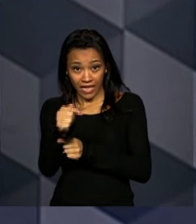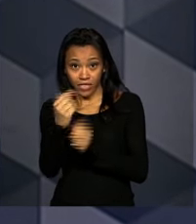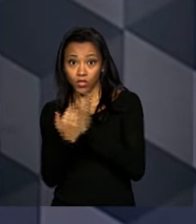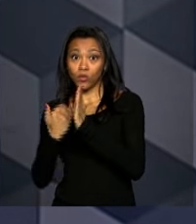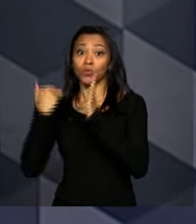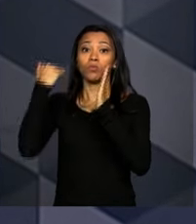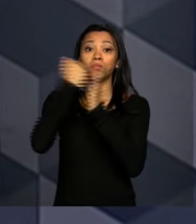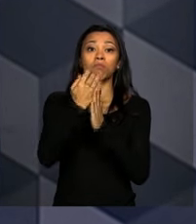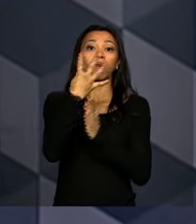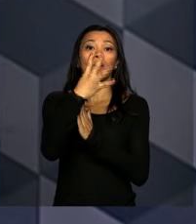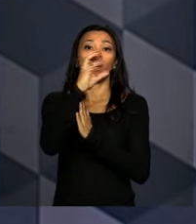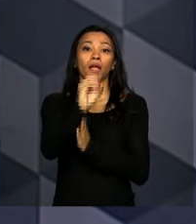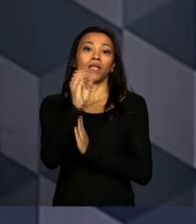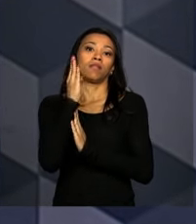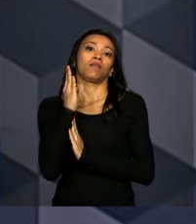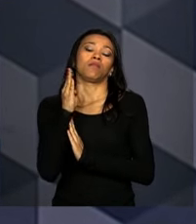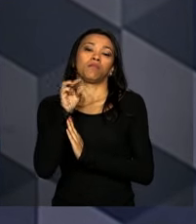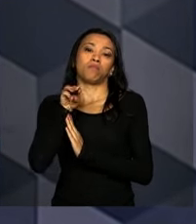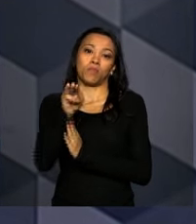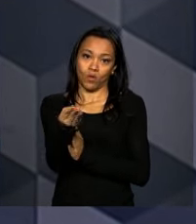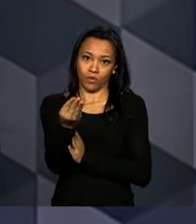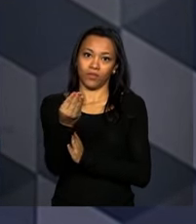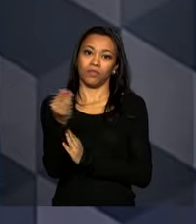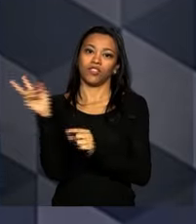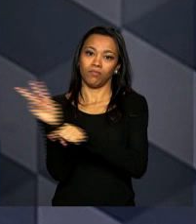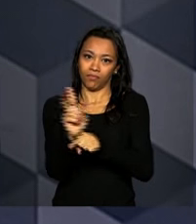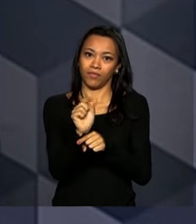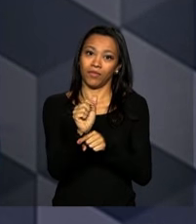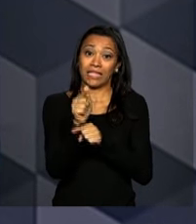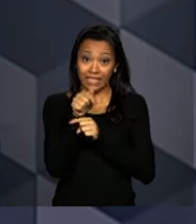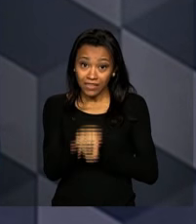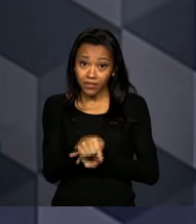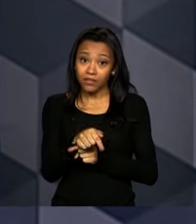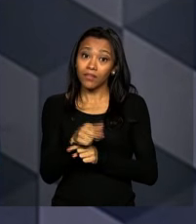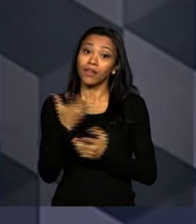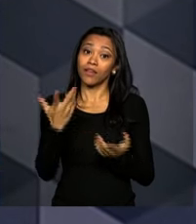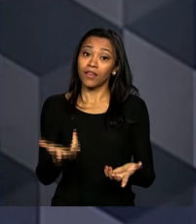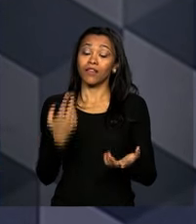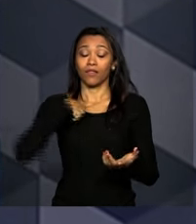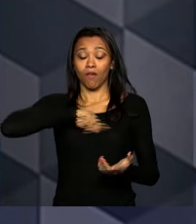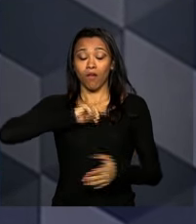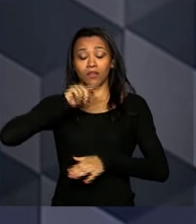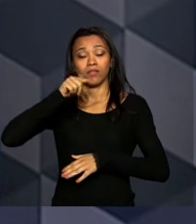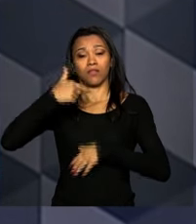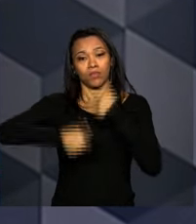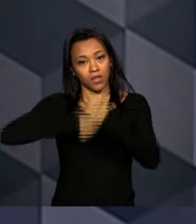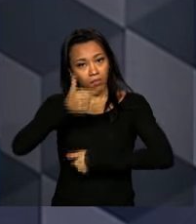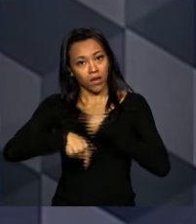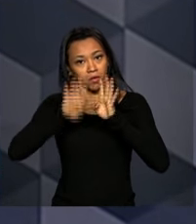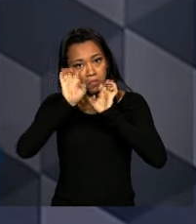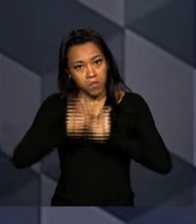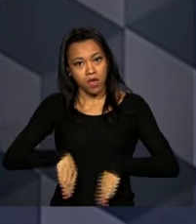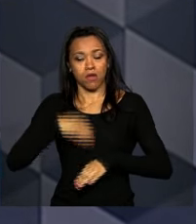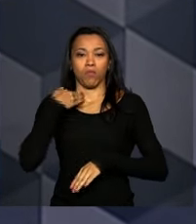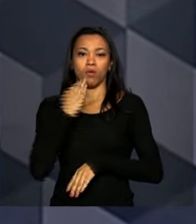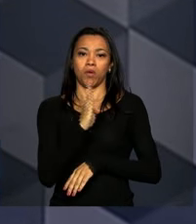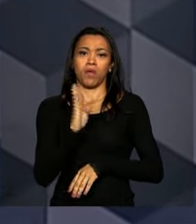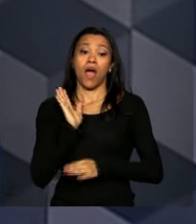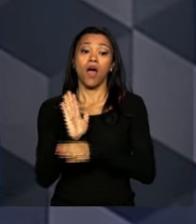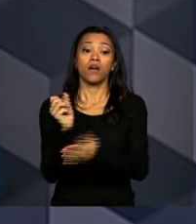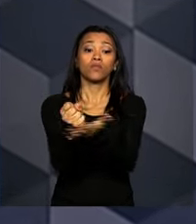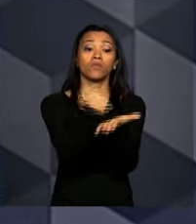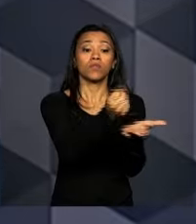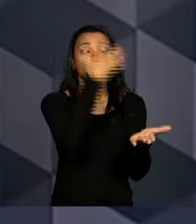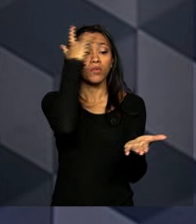de 40 bilhões. Isso significa que nós estamos cumprindo o papel do banco público, de atender aqueles que mais precisam,